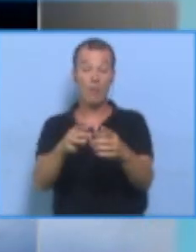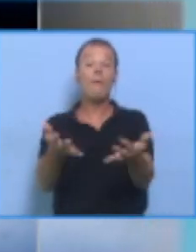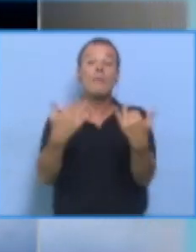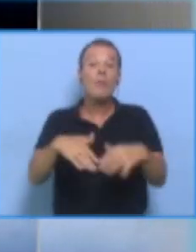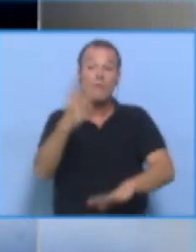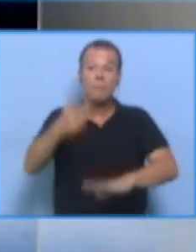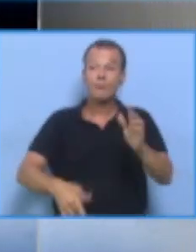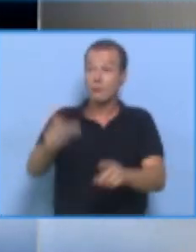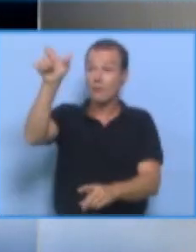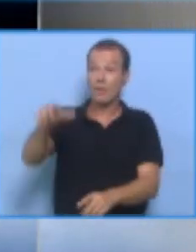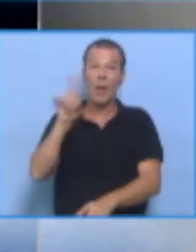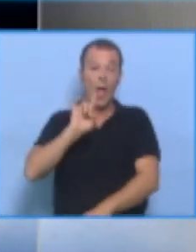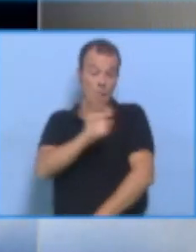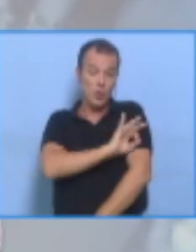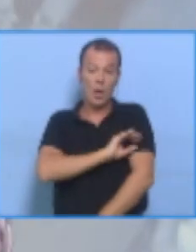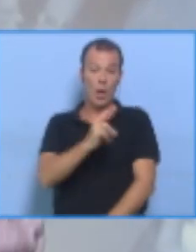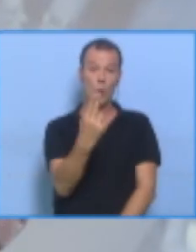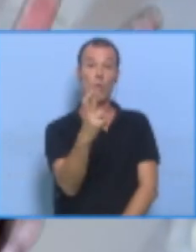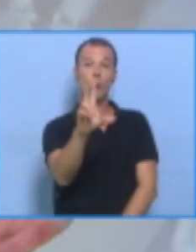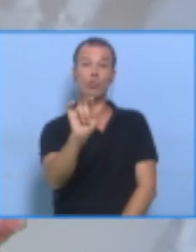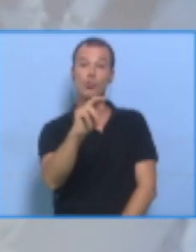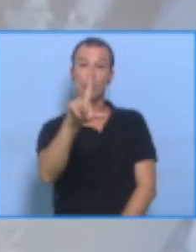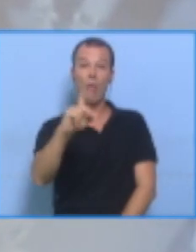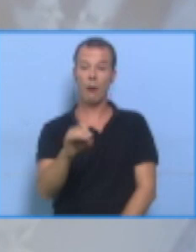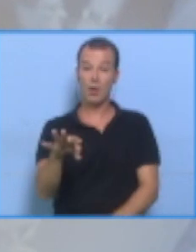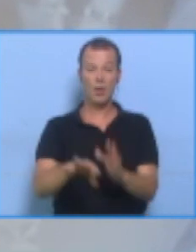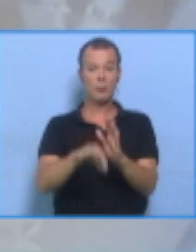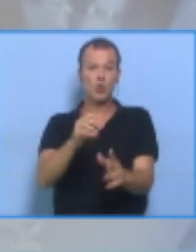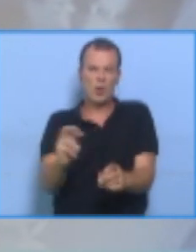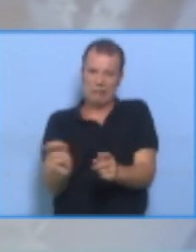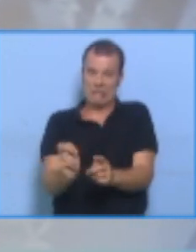Úrsula chega como uma segunda, terceira escolha até